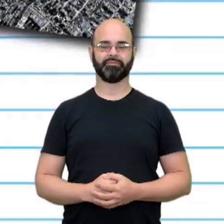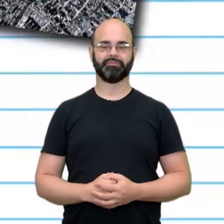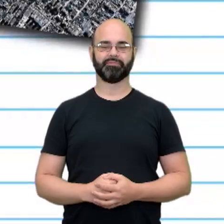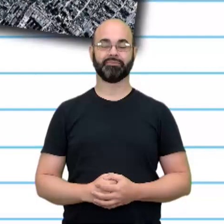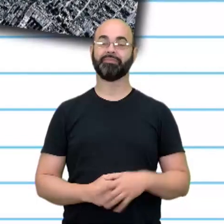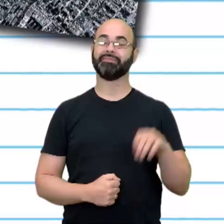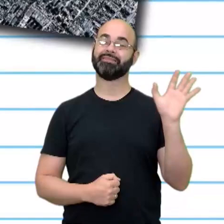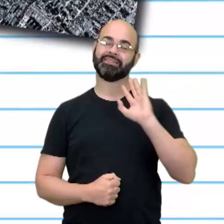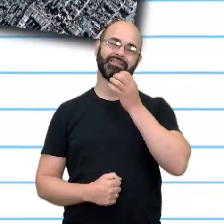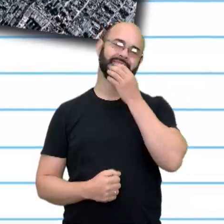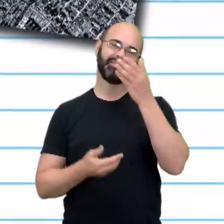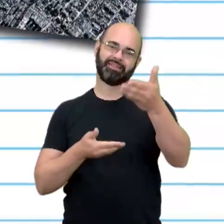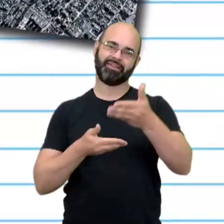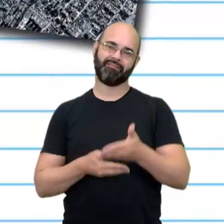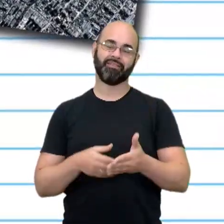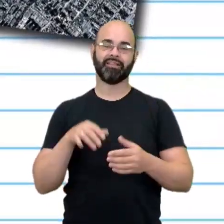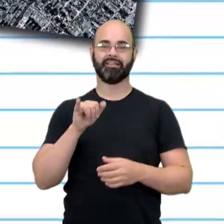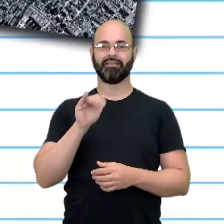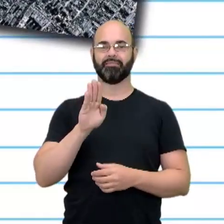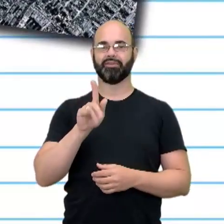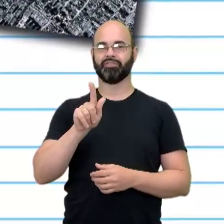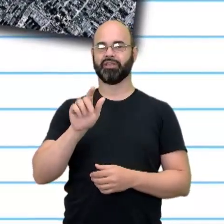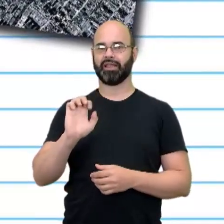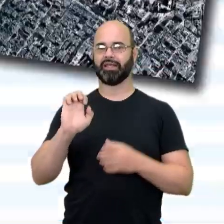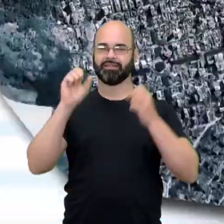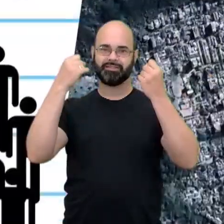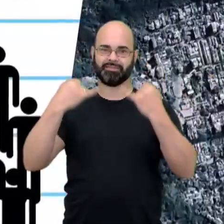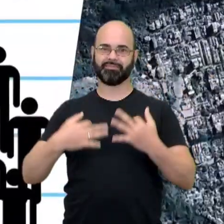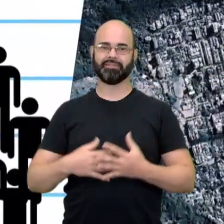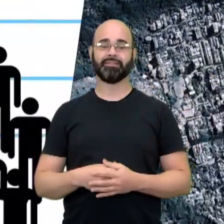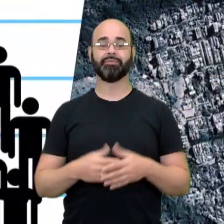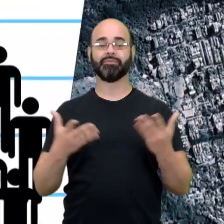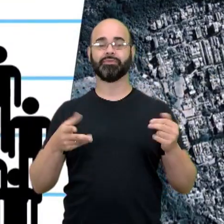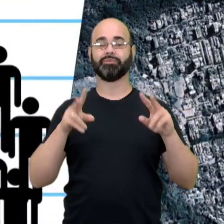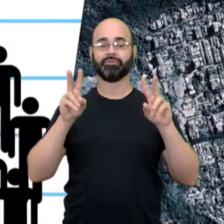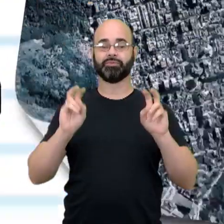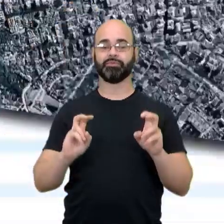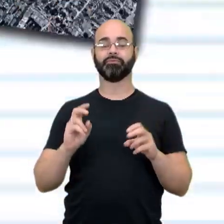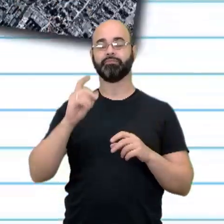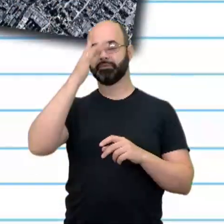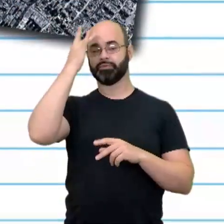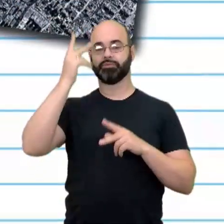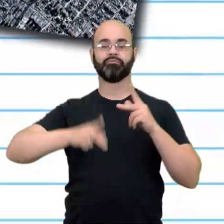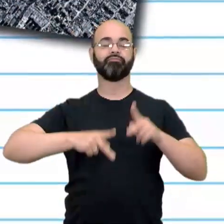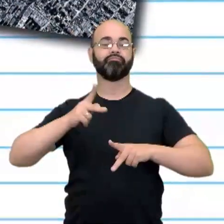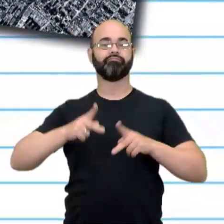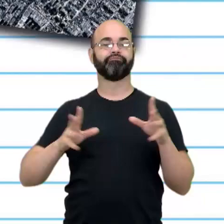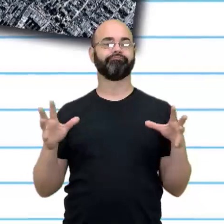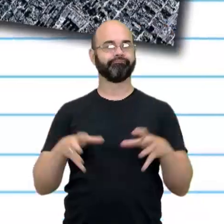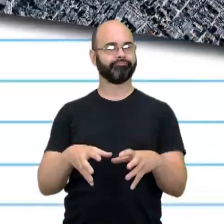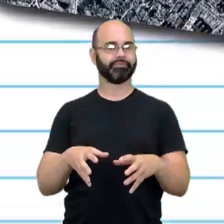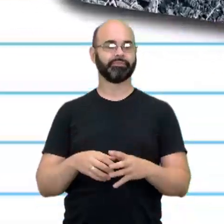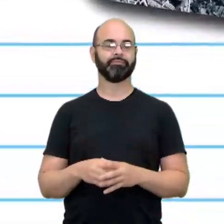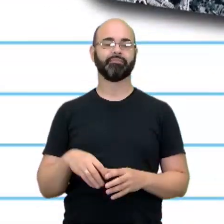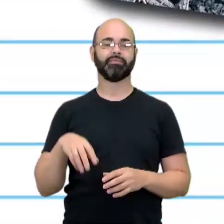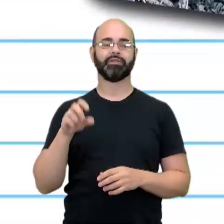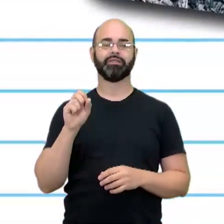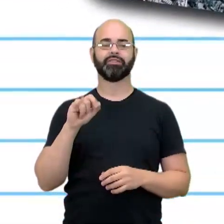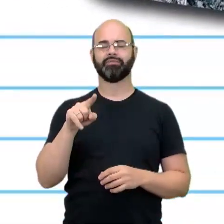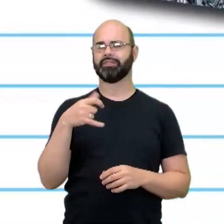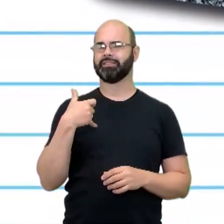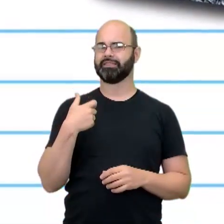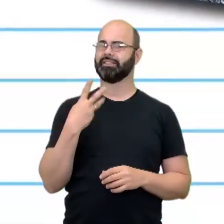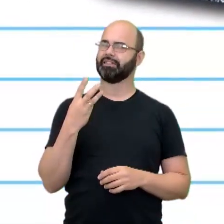Olá, sejam bem-vindos ao IBGE Explica. Hoje falaremos sobre arranjos populacionais. Se você já passou dos 30 ou dos